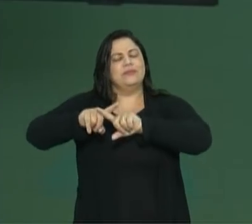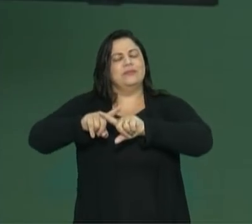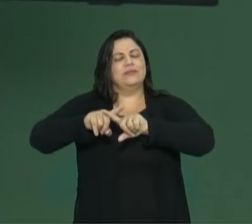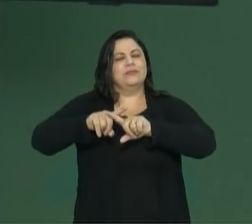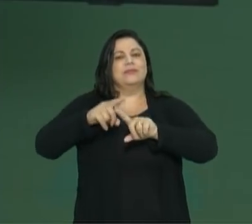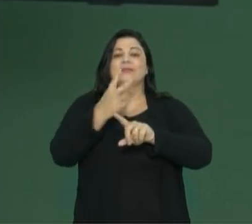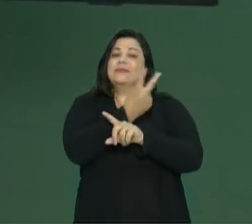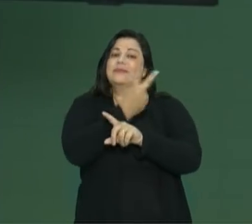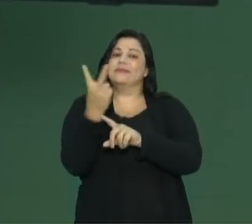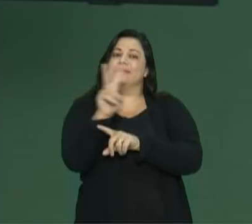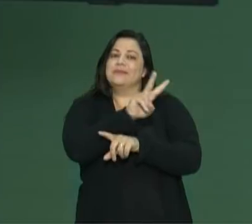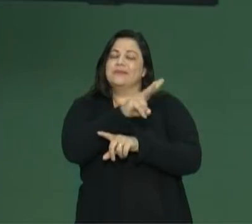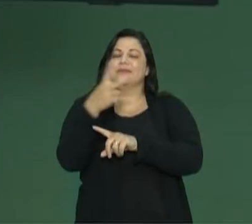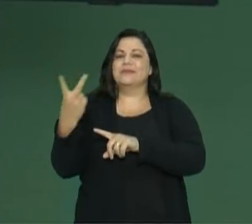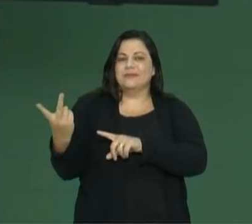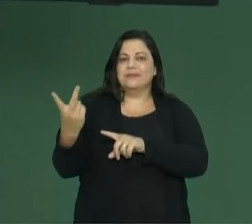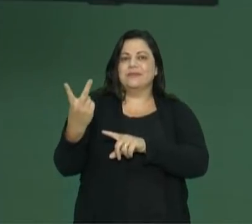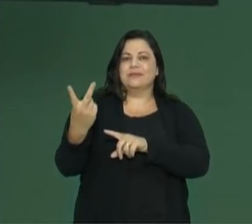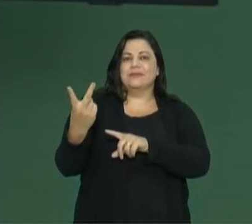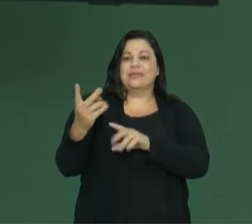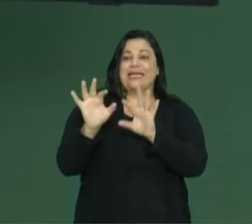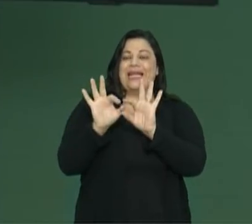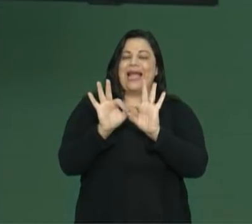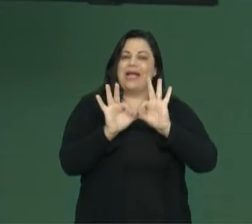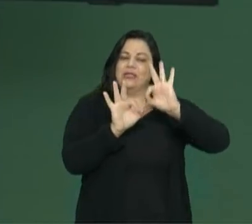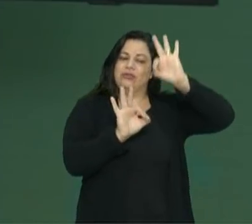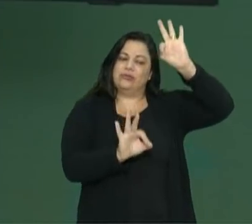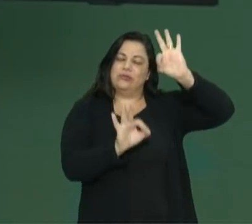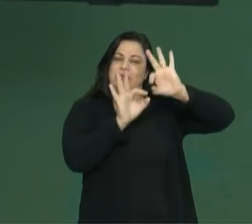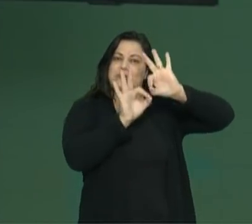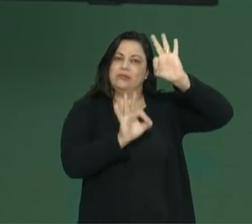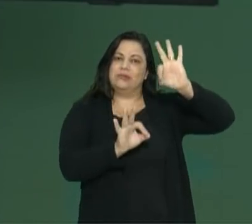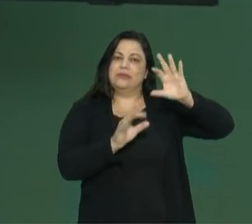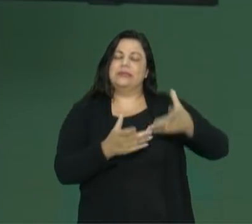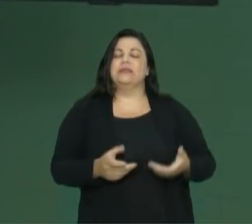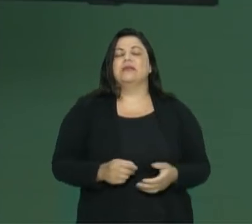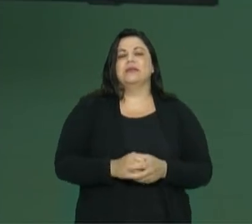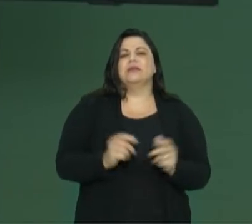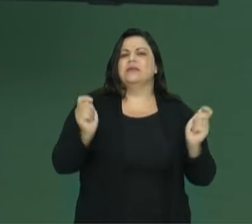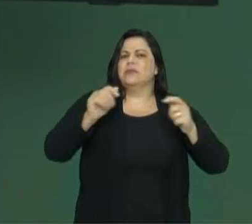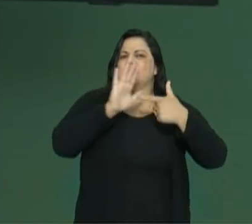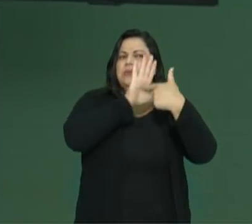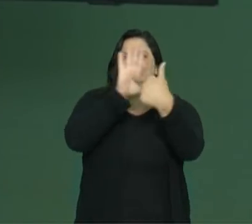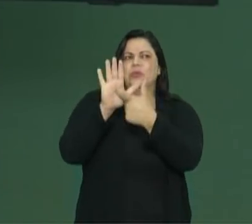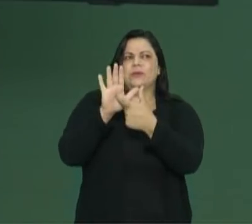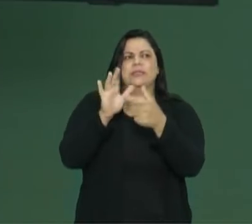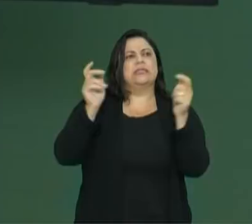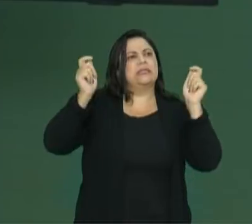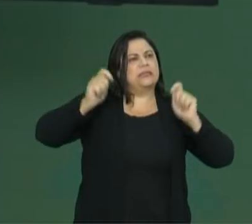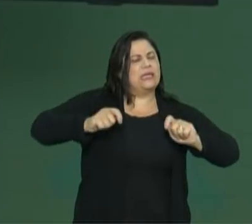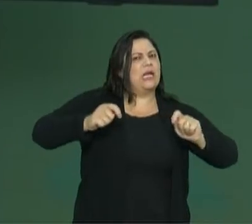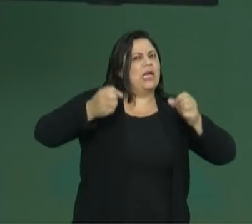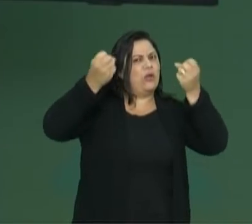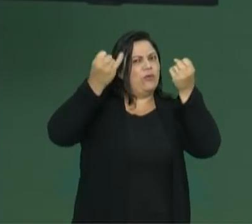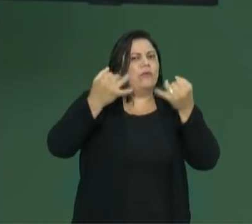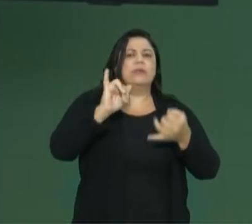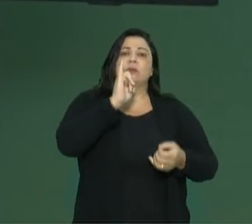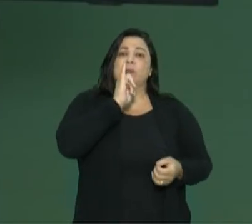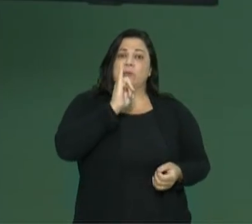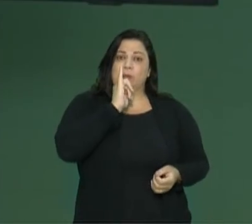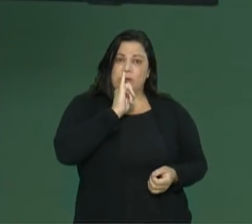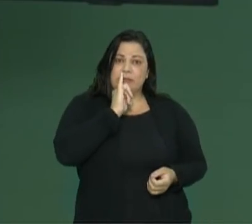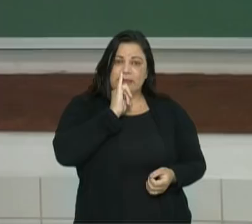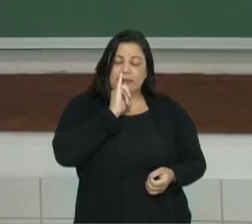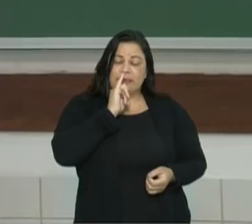da força com a distância. Para poder ilustrar isso, eu vou fazer um exemplo com